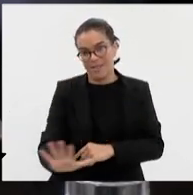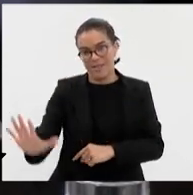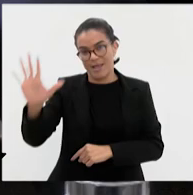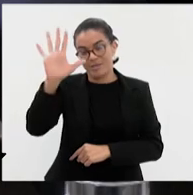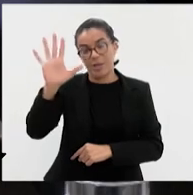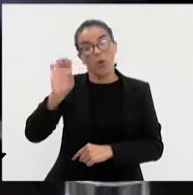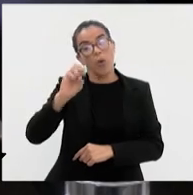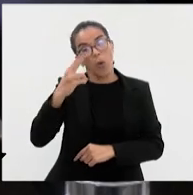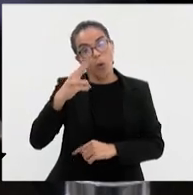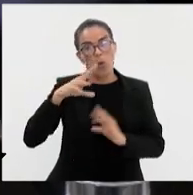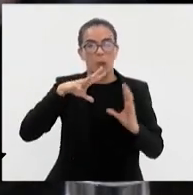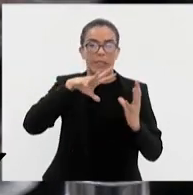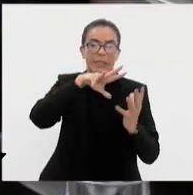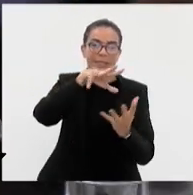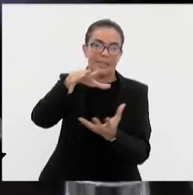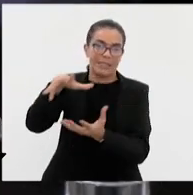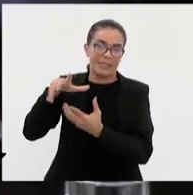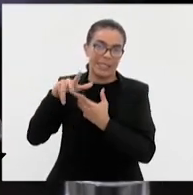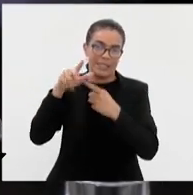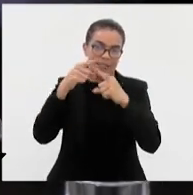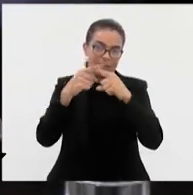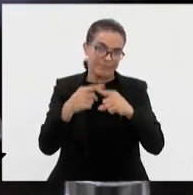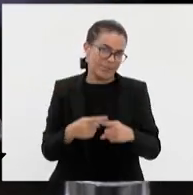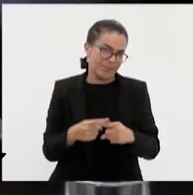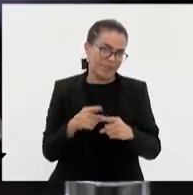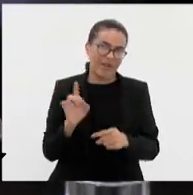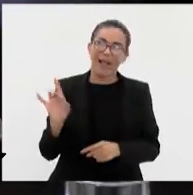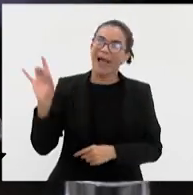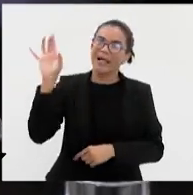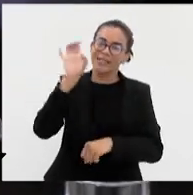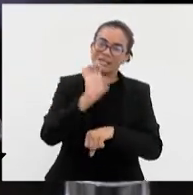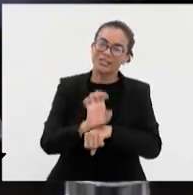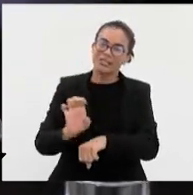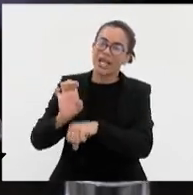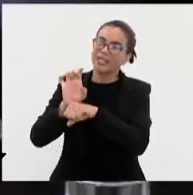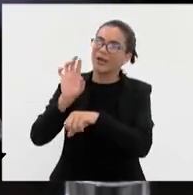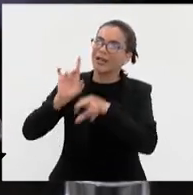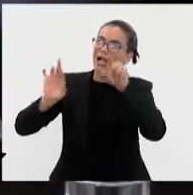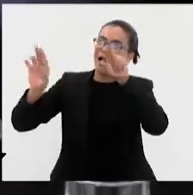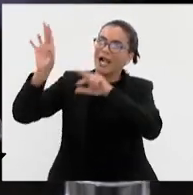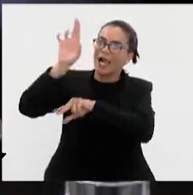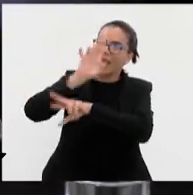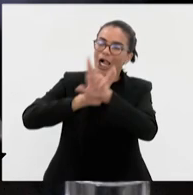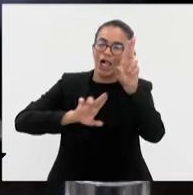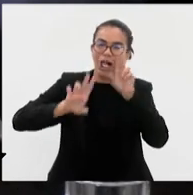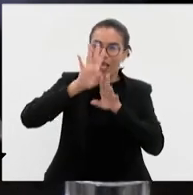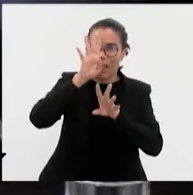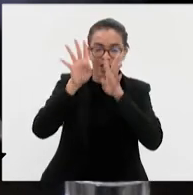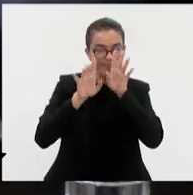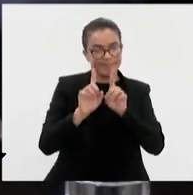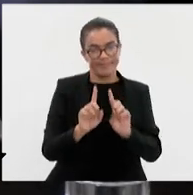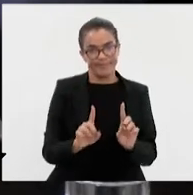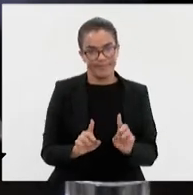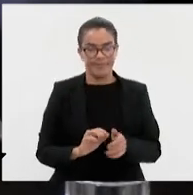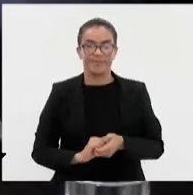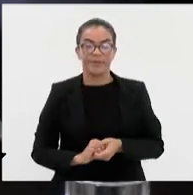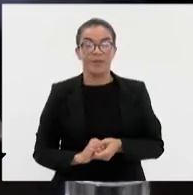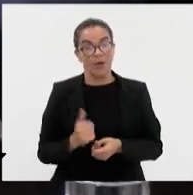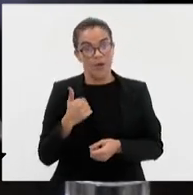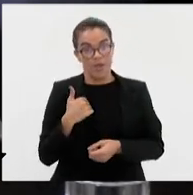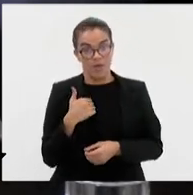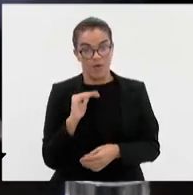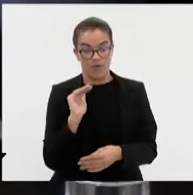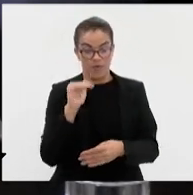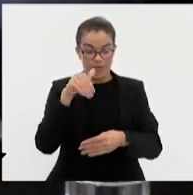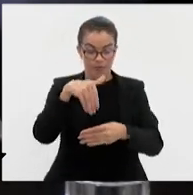internacionais. Então, não pode cada estado admitir um caminho. Então, o voto que eu fiz,